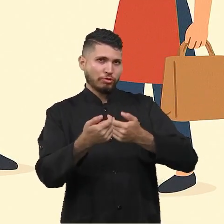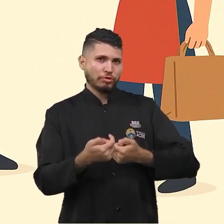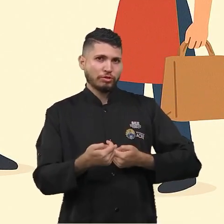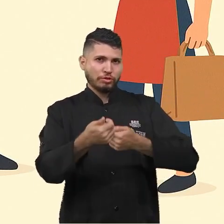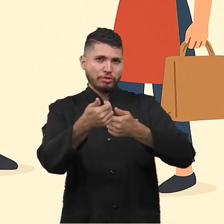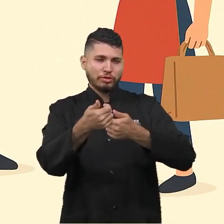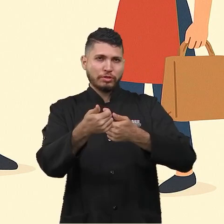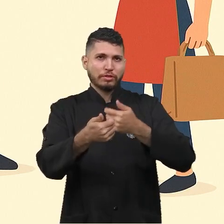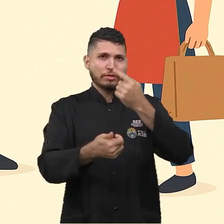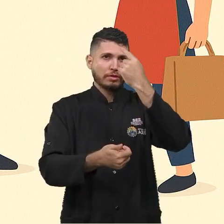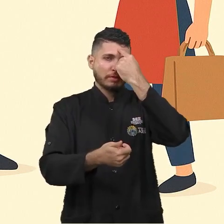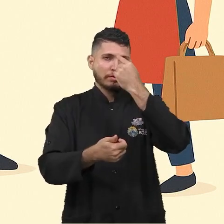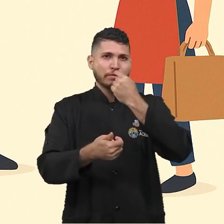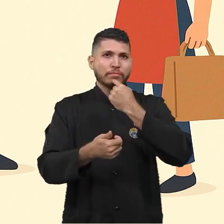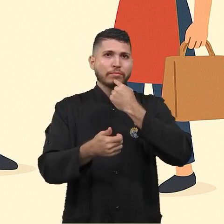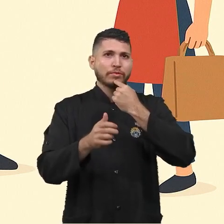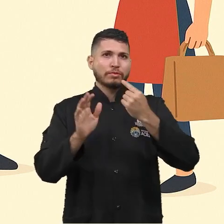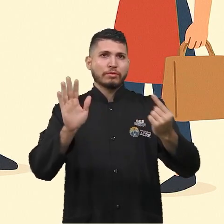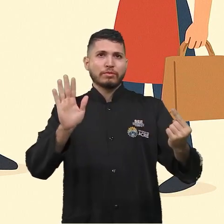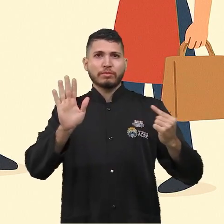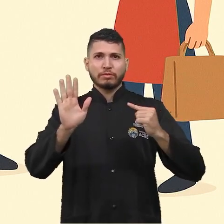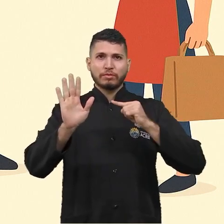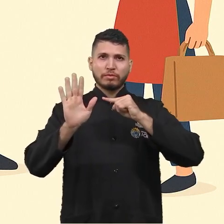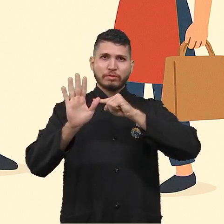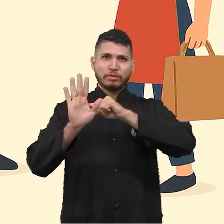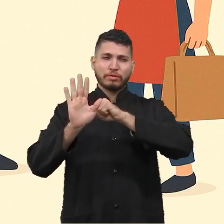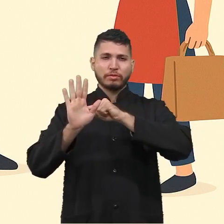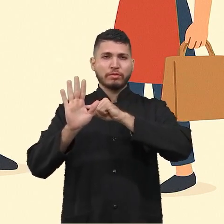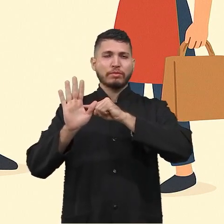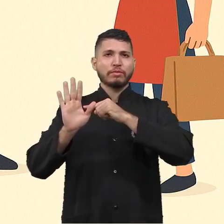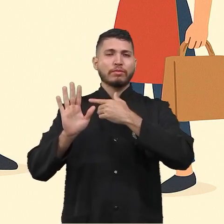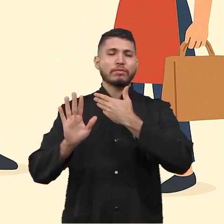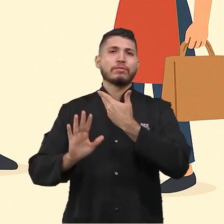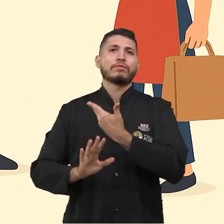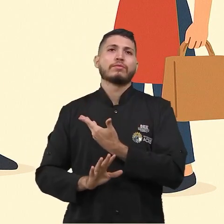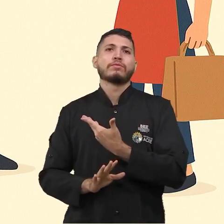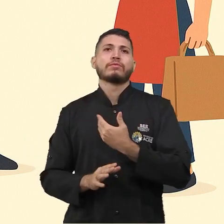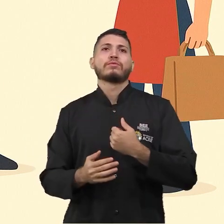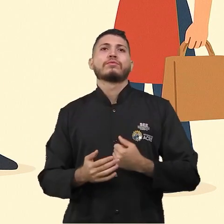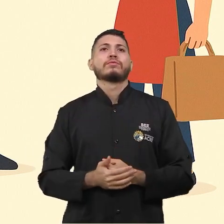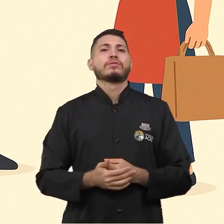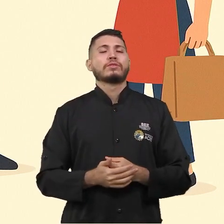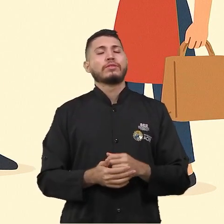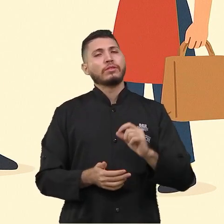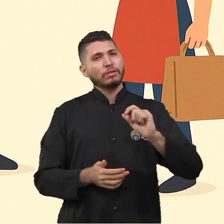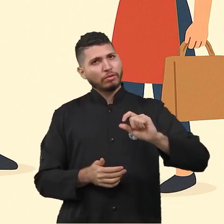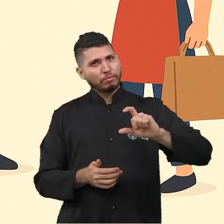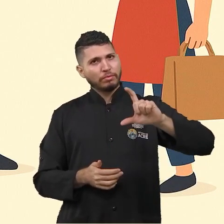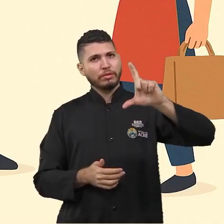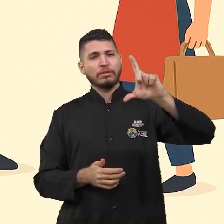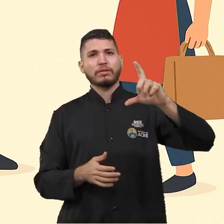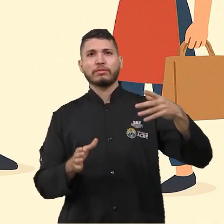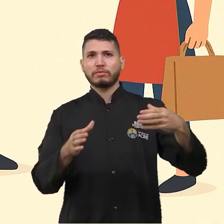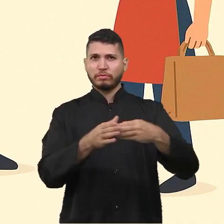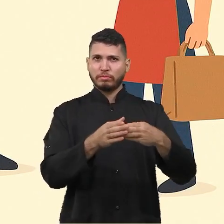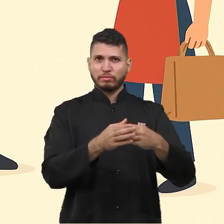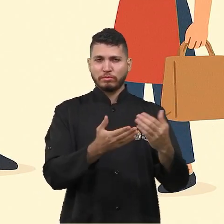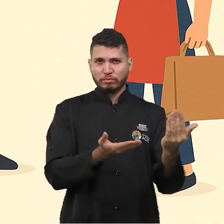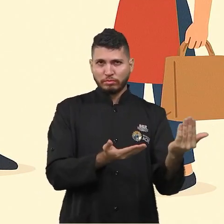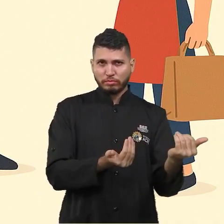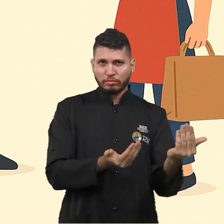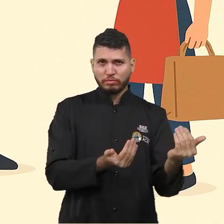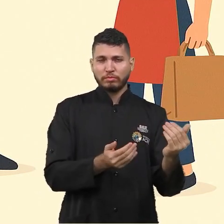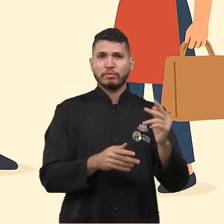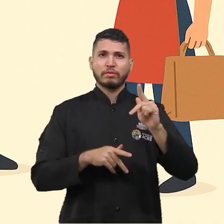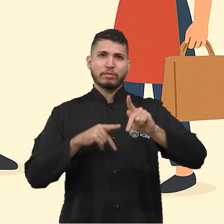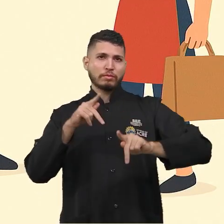atividade tem uma imagem no fundo e mostra justamente essa nova forma de trabalho que tem crescido entre os jovens, tem crescido aí entre